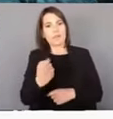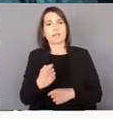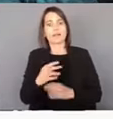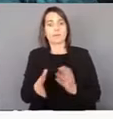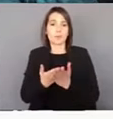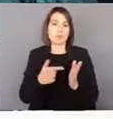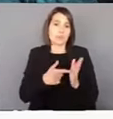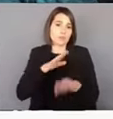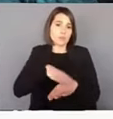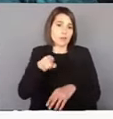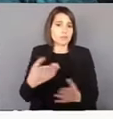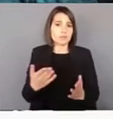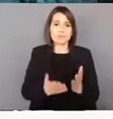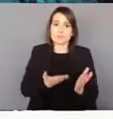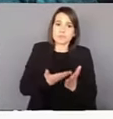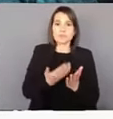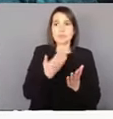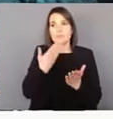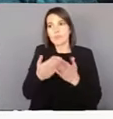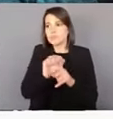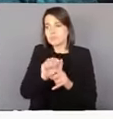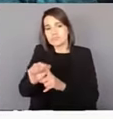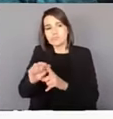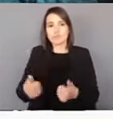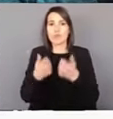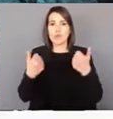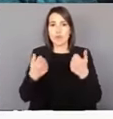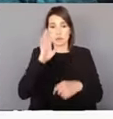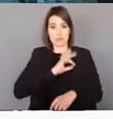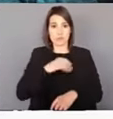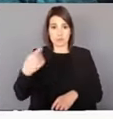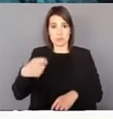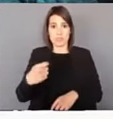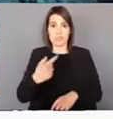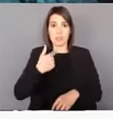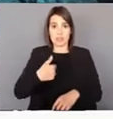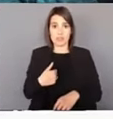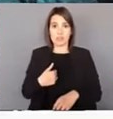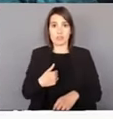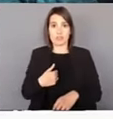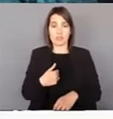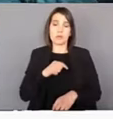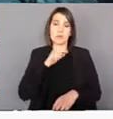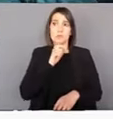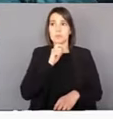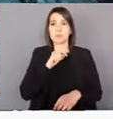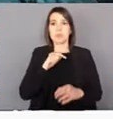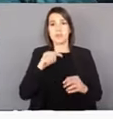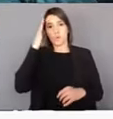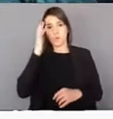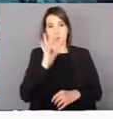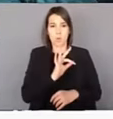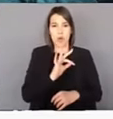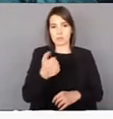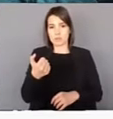proposta construtiva de melhorar alguns pontos. Se o Sr. Presidente me está a dizer que pode ser o ponto 4 ou 5,